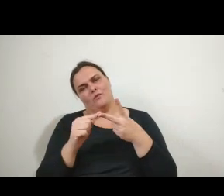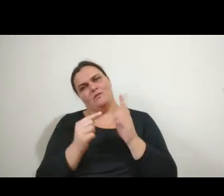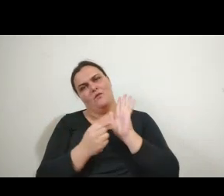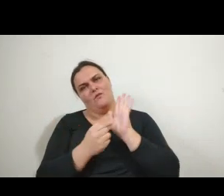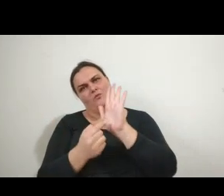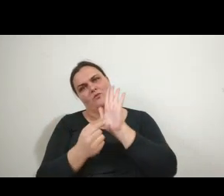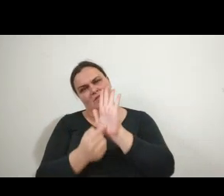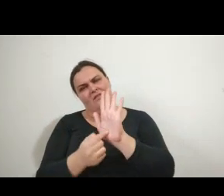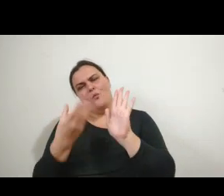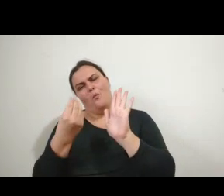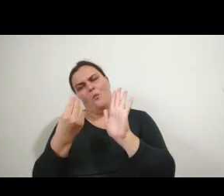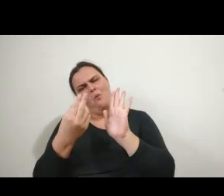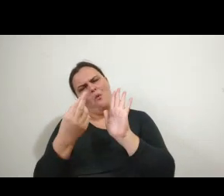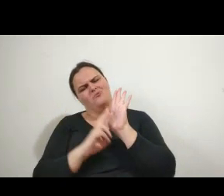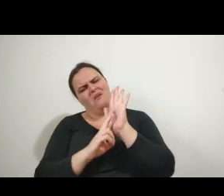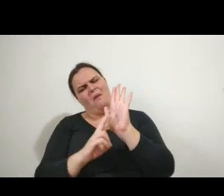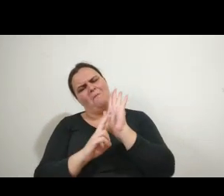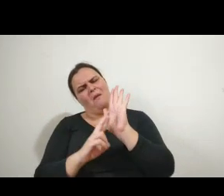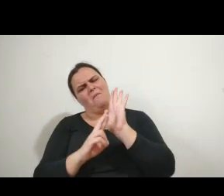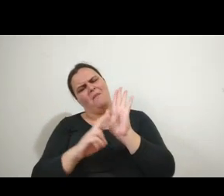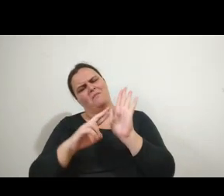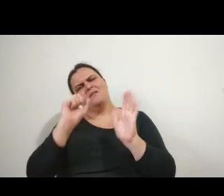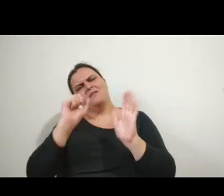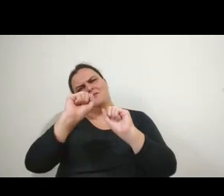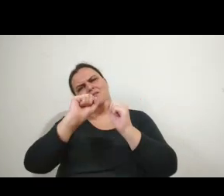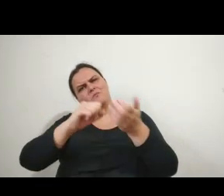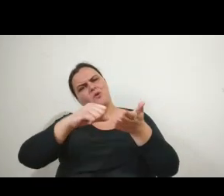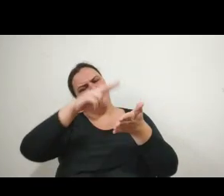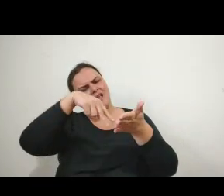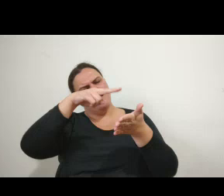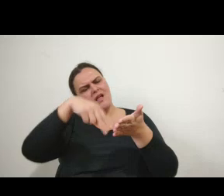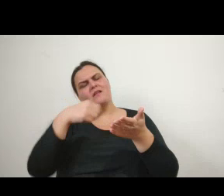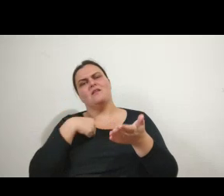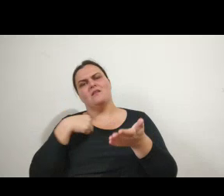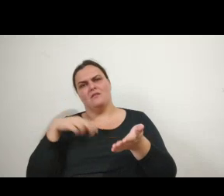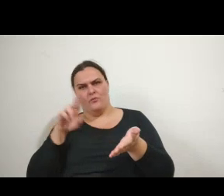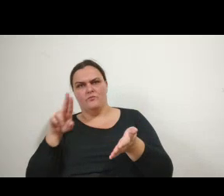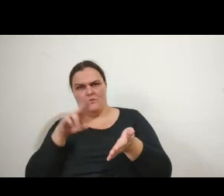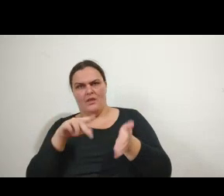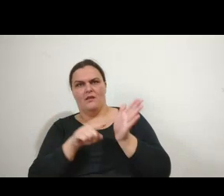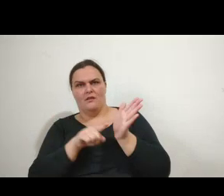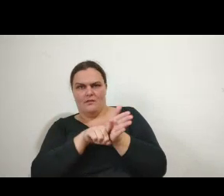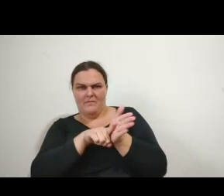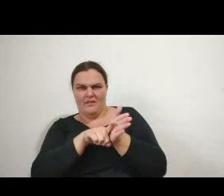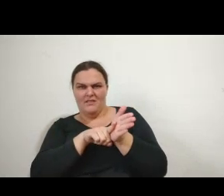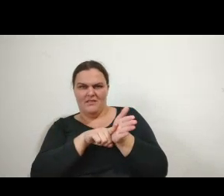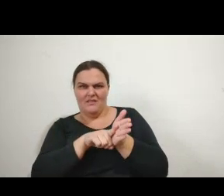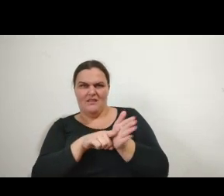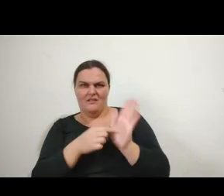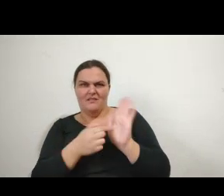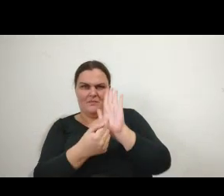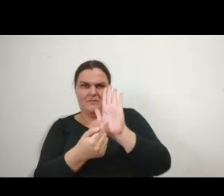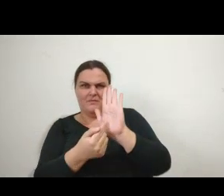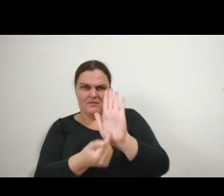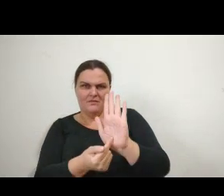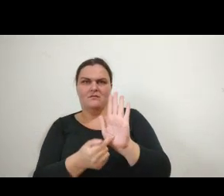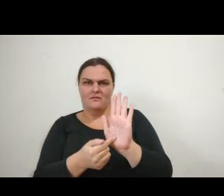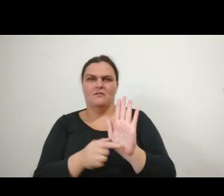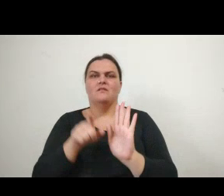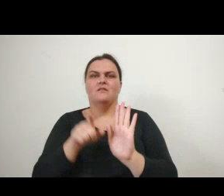referências que eu utilizei, né, ao longo da apresentação, referências que vocês podem acessar para obter mais